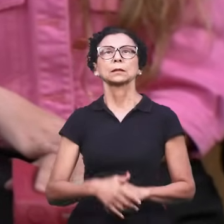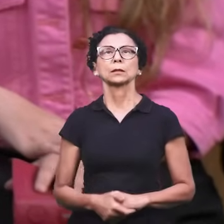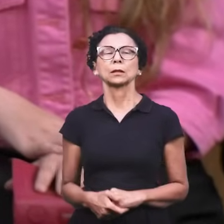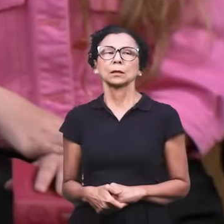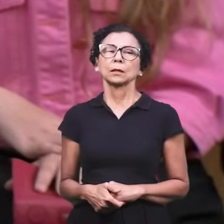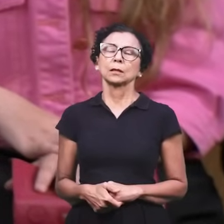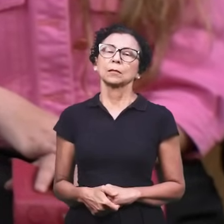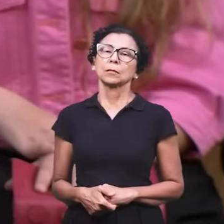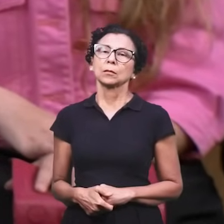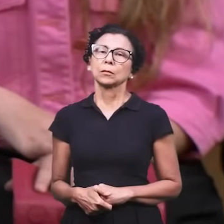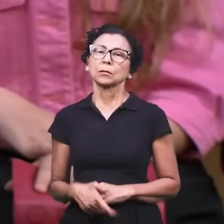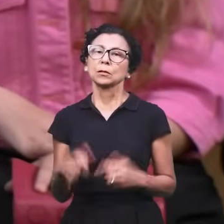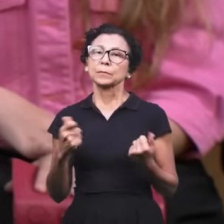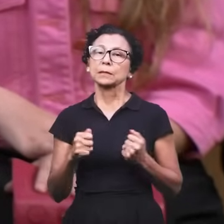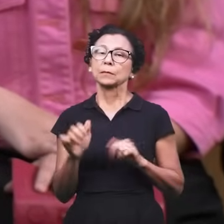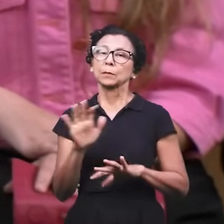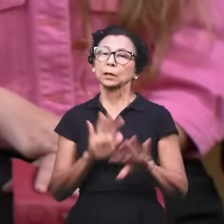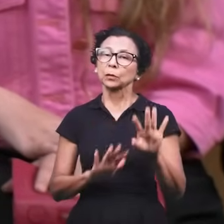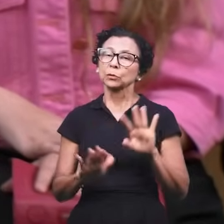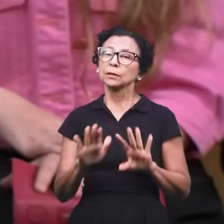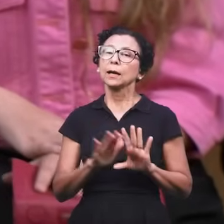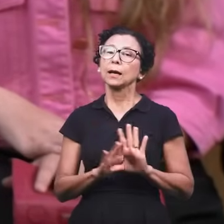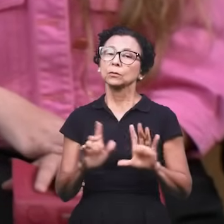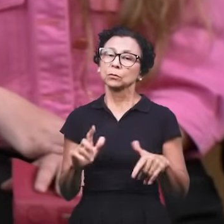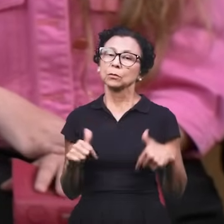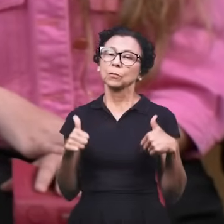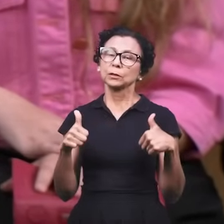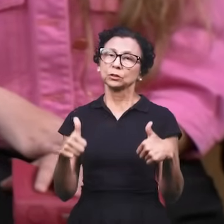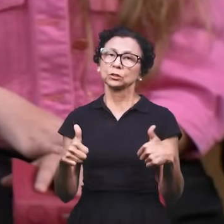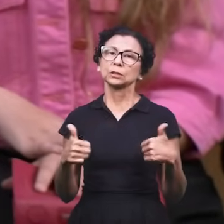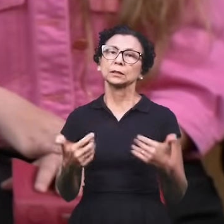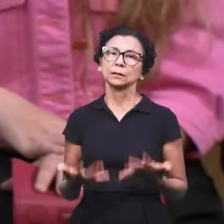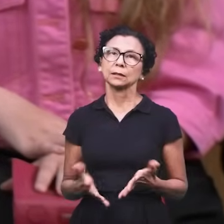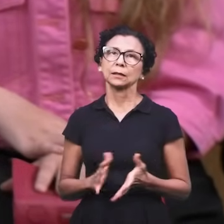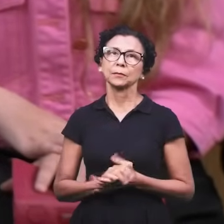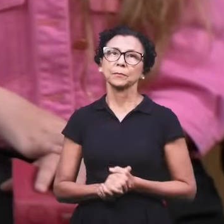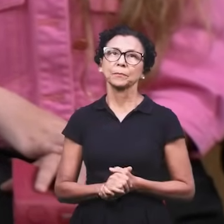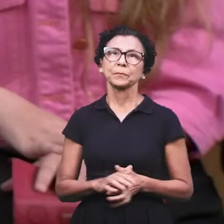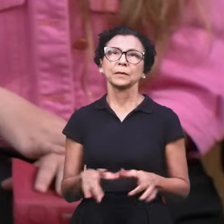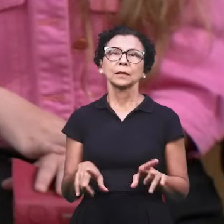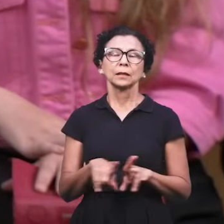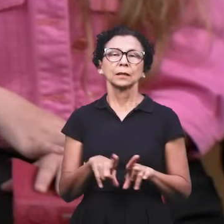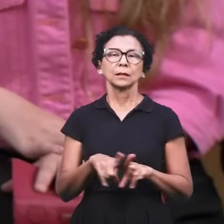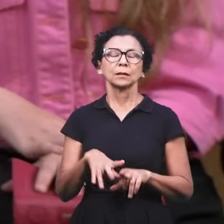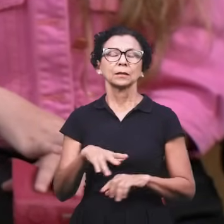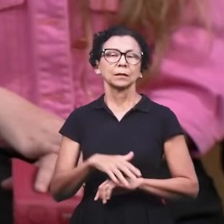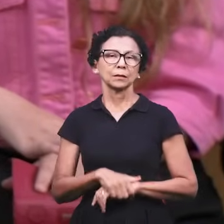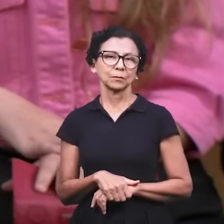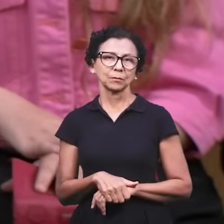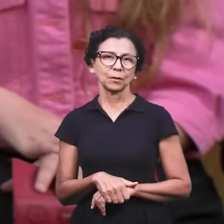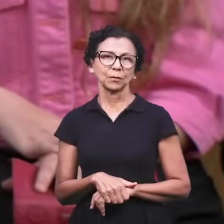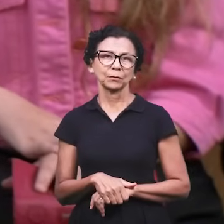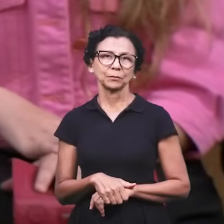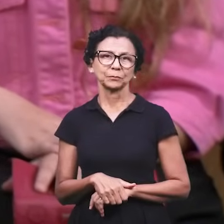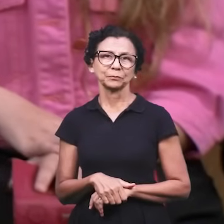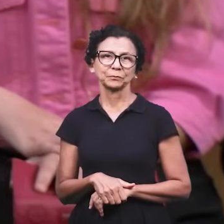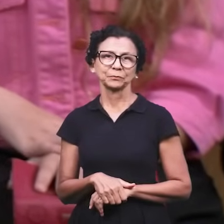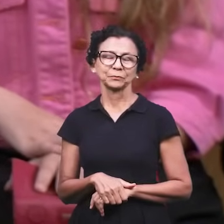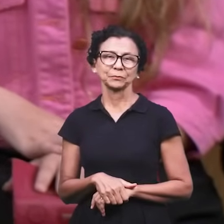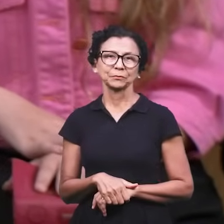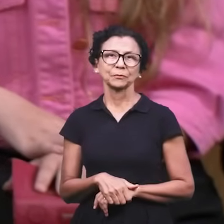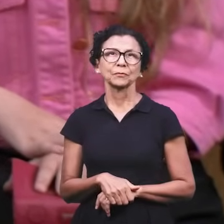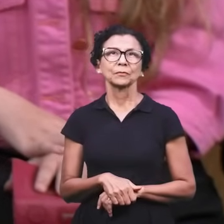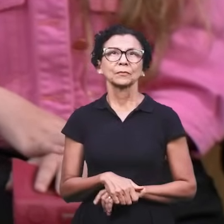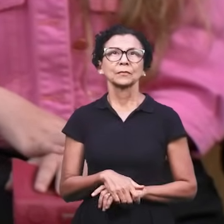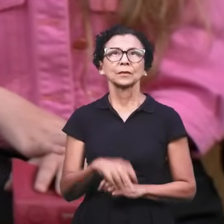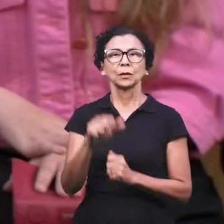podemos agir precipitadamente, por impulso, como agiu Saul ao não esperar Samuel para o sacrifício no altar,